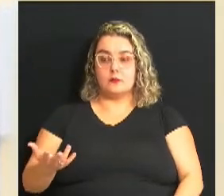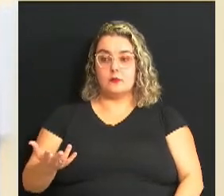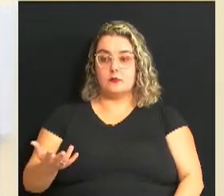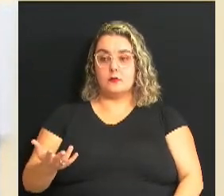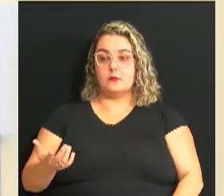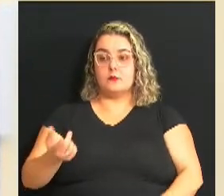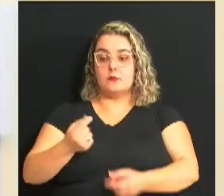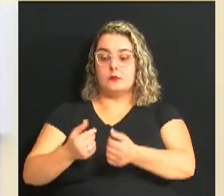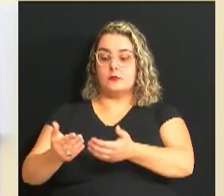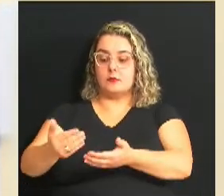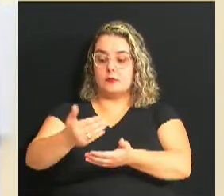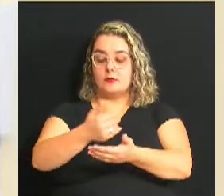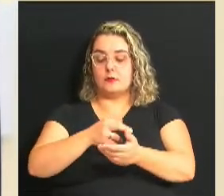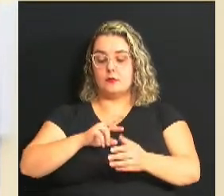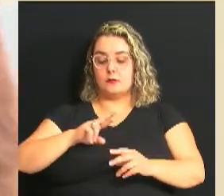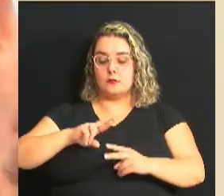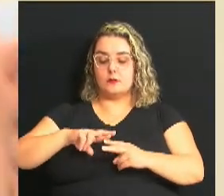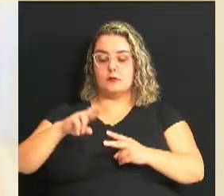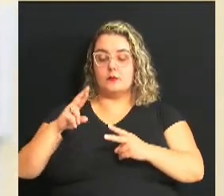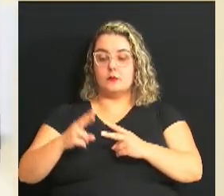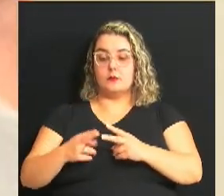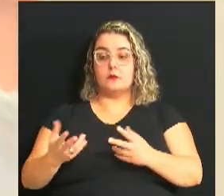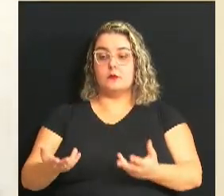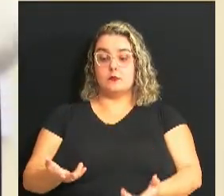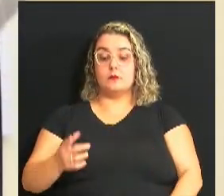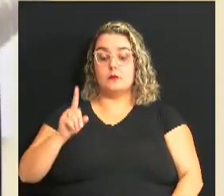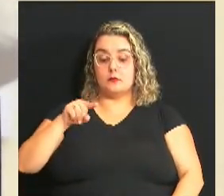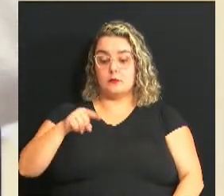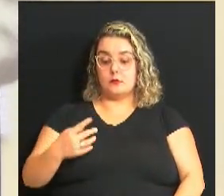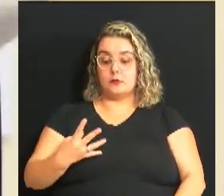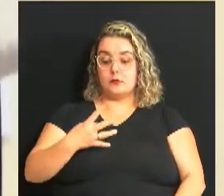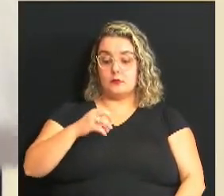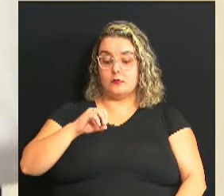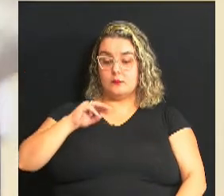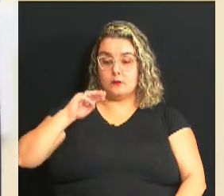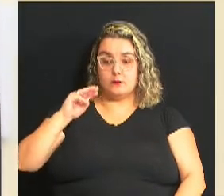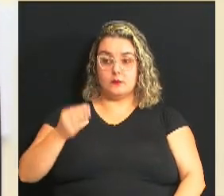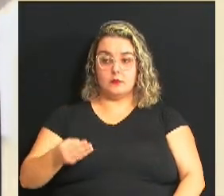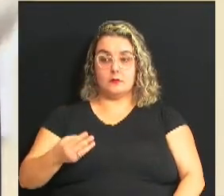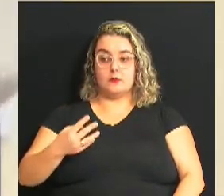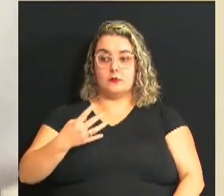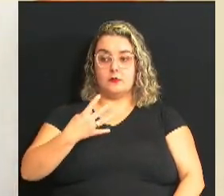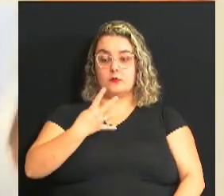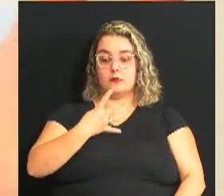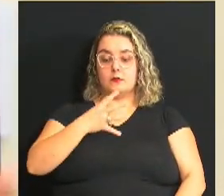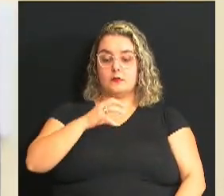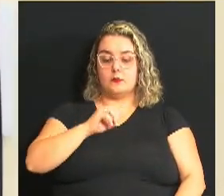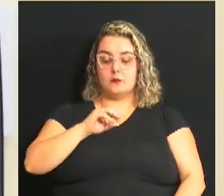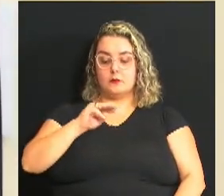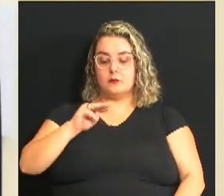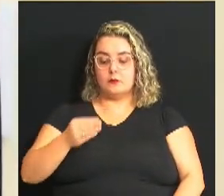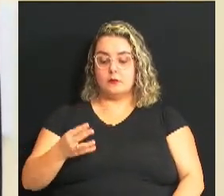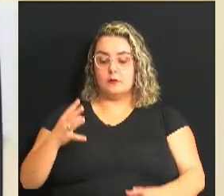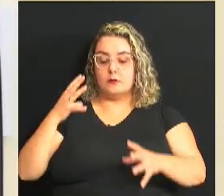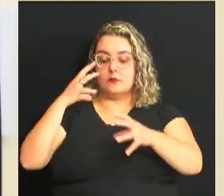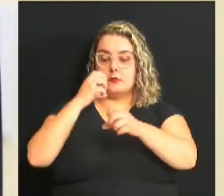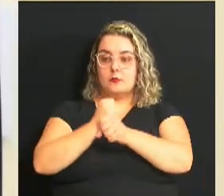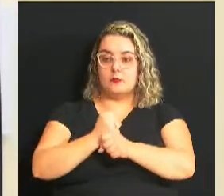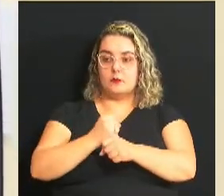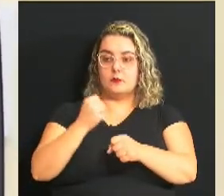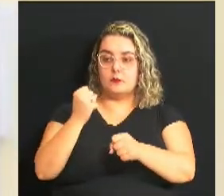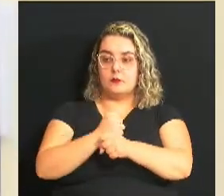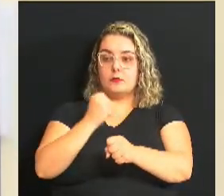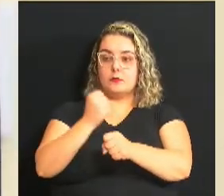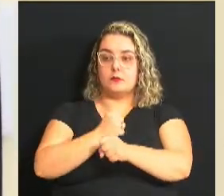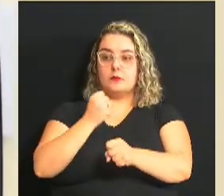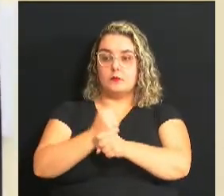dos recursos, que eram na ordem de 40 milhões, 40 e poucos milhões, o total da obra, ela não